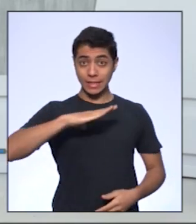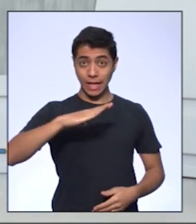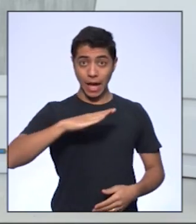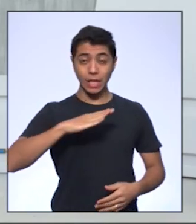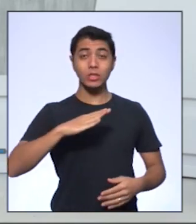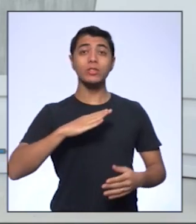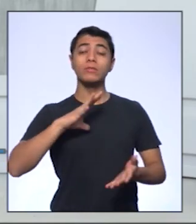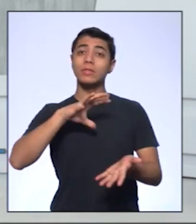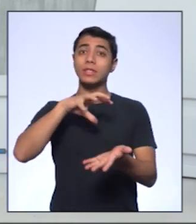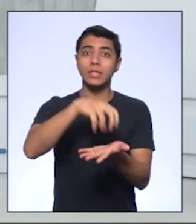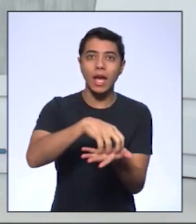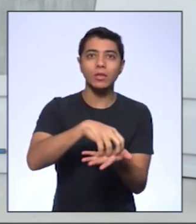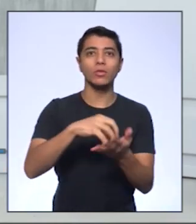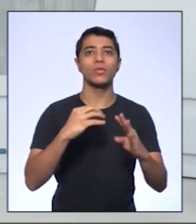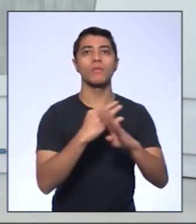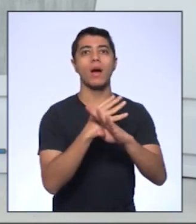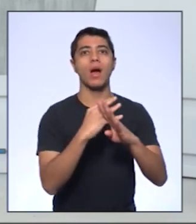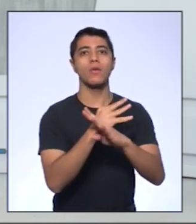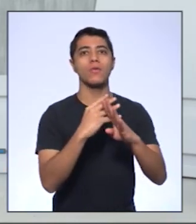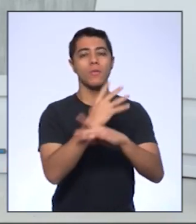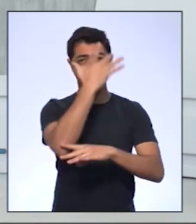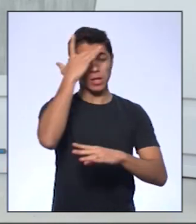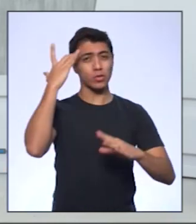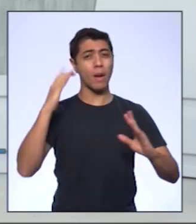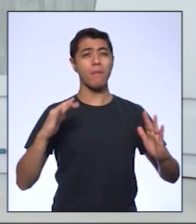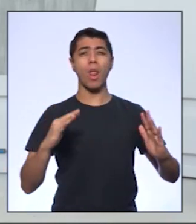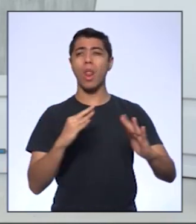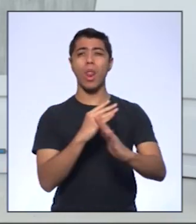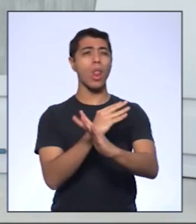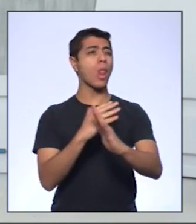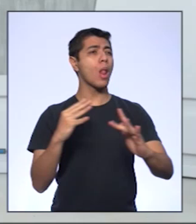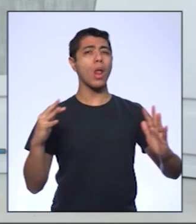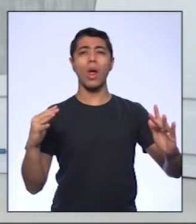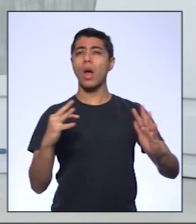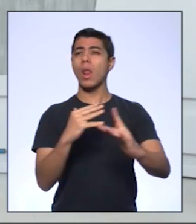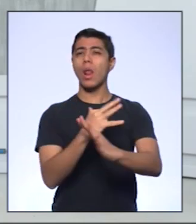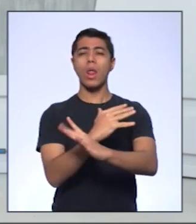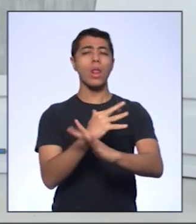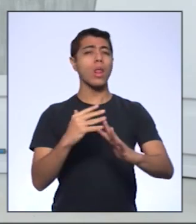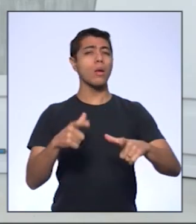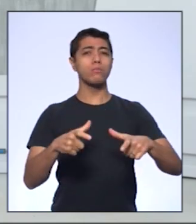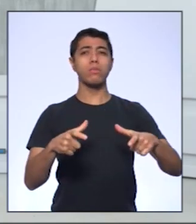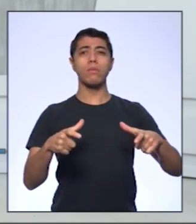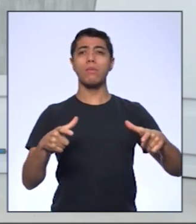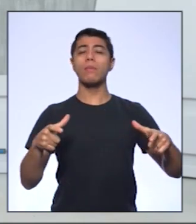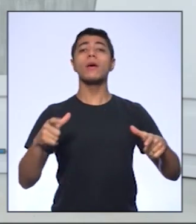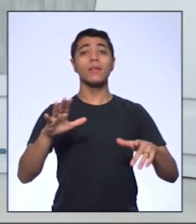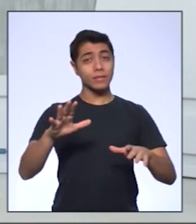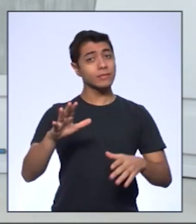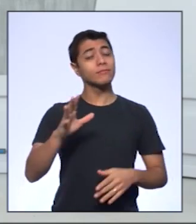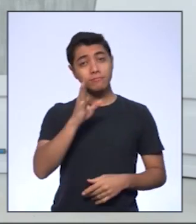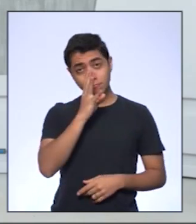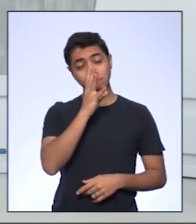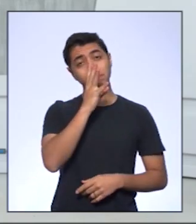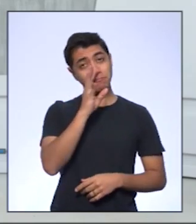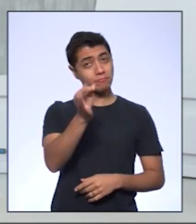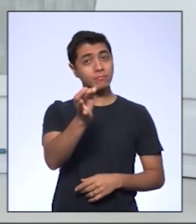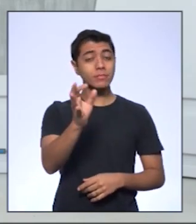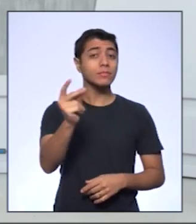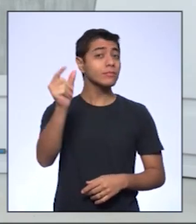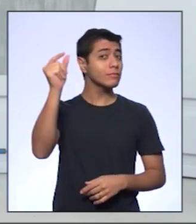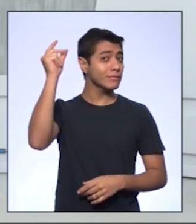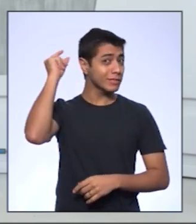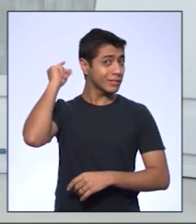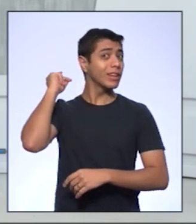comércio, muito lembrava a nossa cidade de hoje. Incrível, né? Então, nesse mundo antigo, nesse mundo medieval,